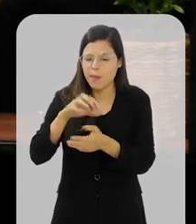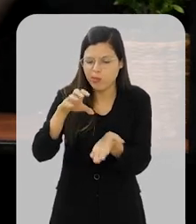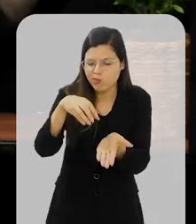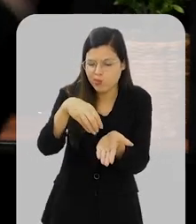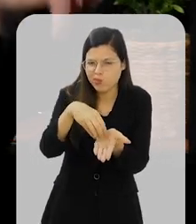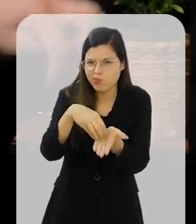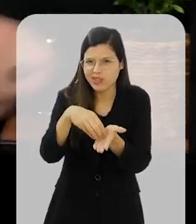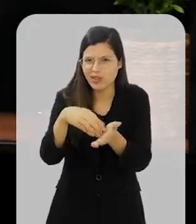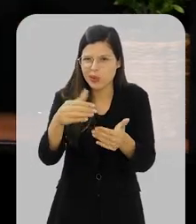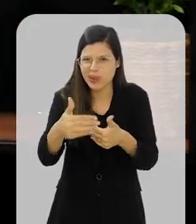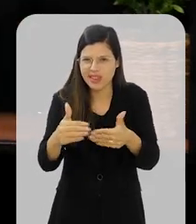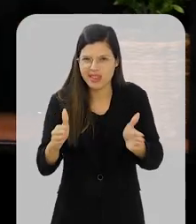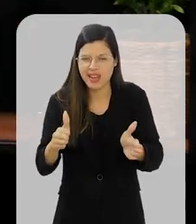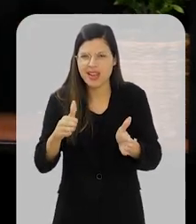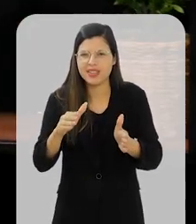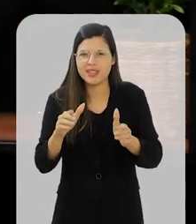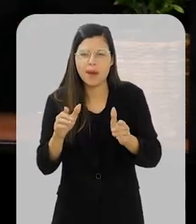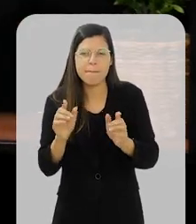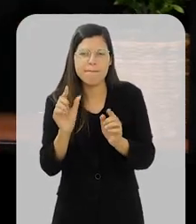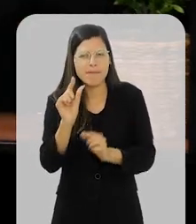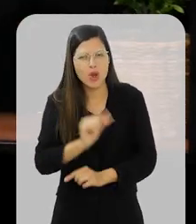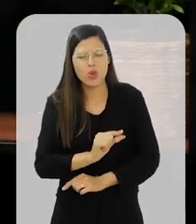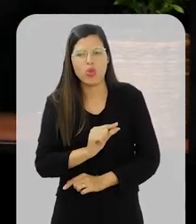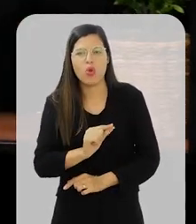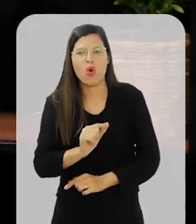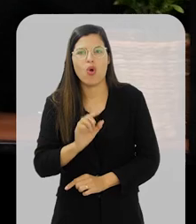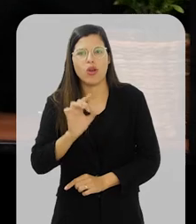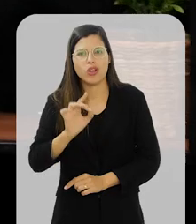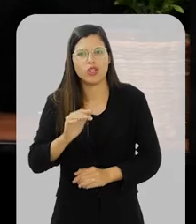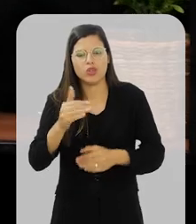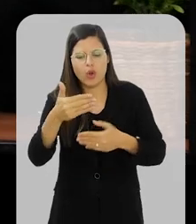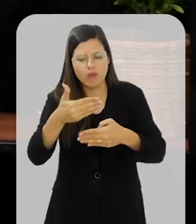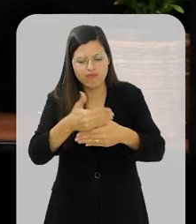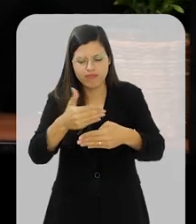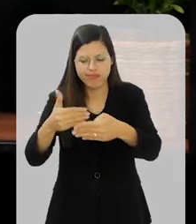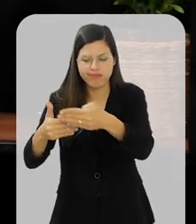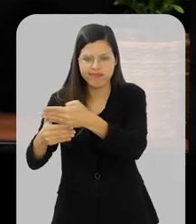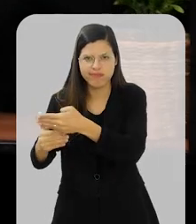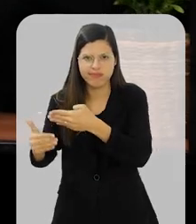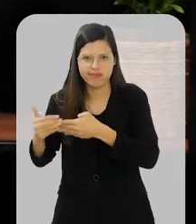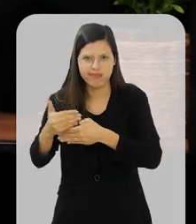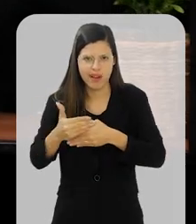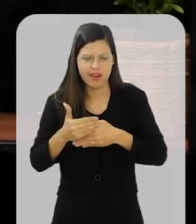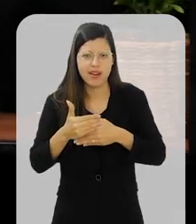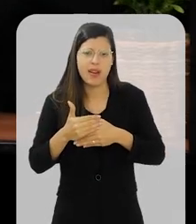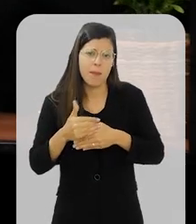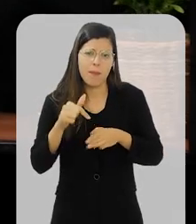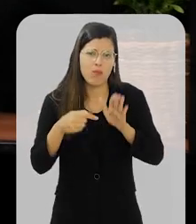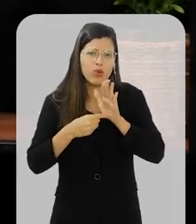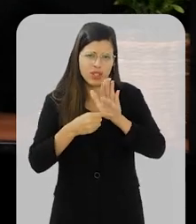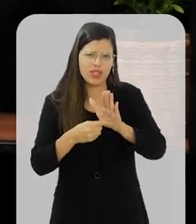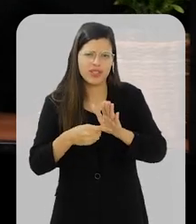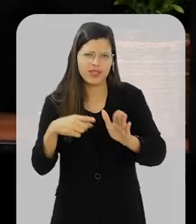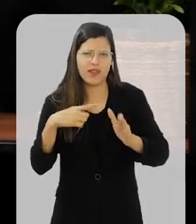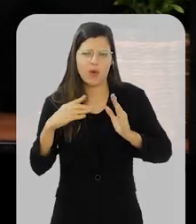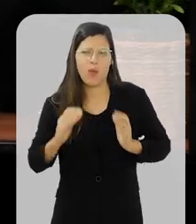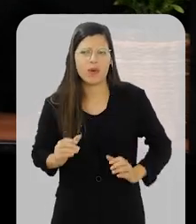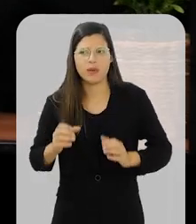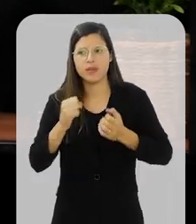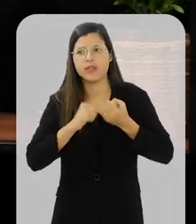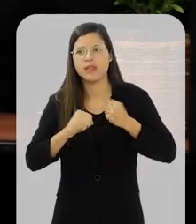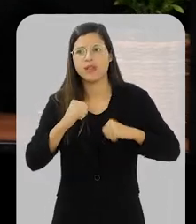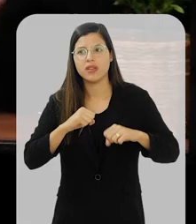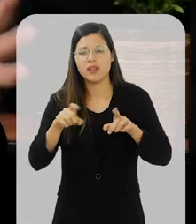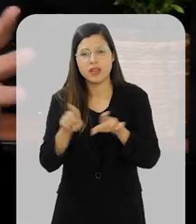um tempo maior na periferia, confirmando esse comportamento do tipo ansioso. E aí fizemos o teste do nado forçado